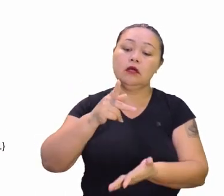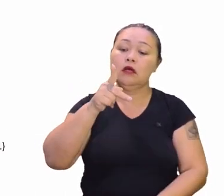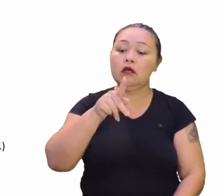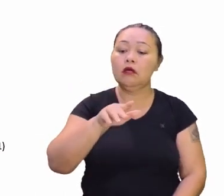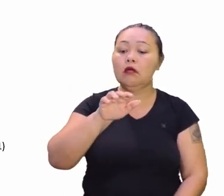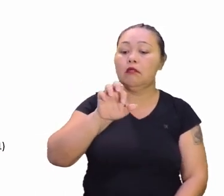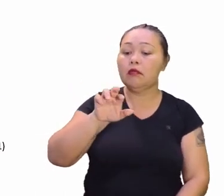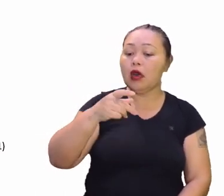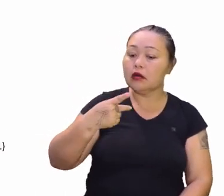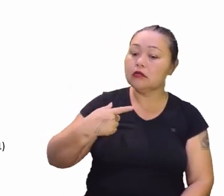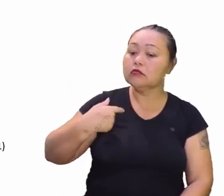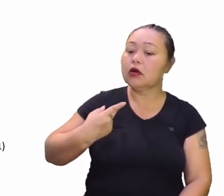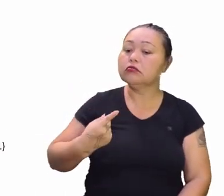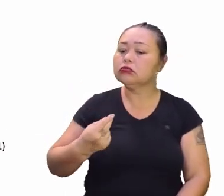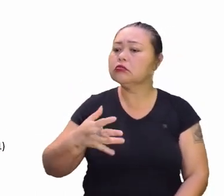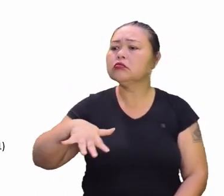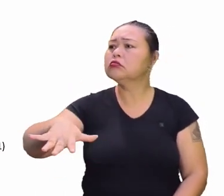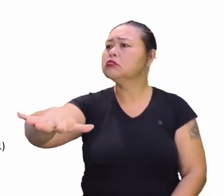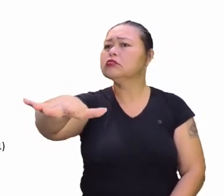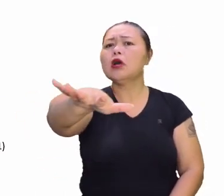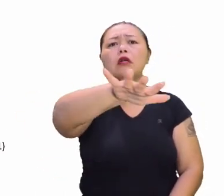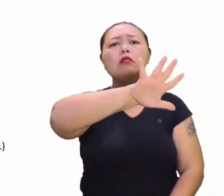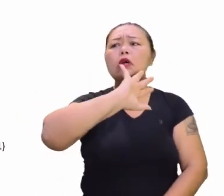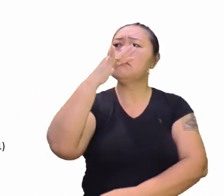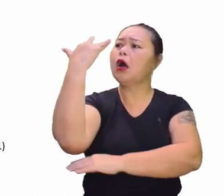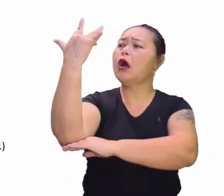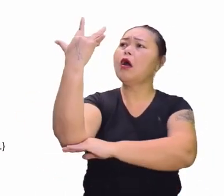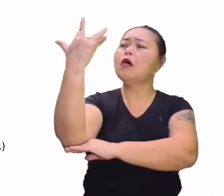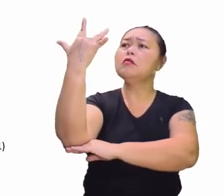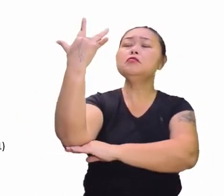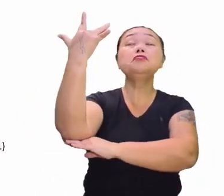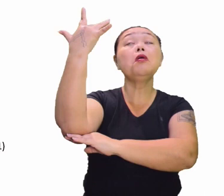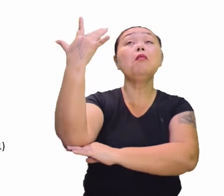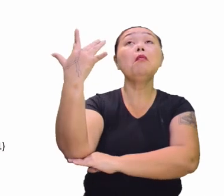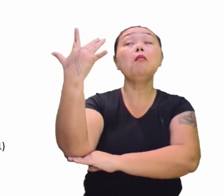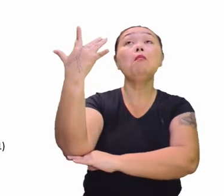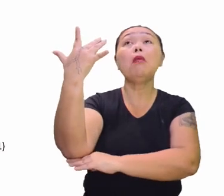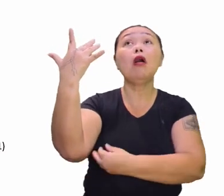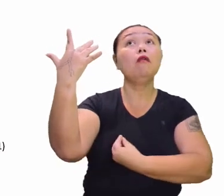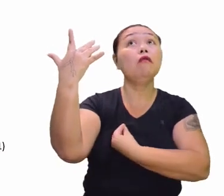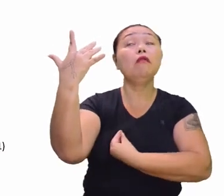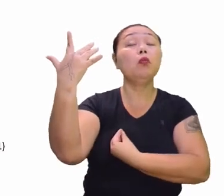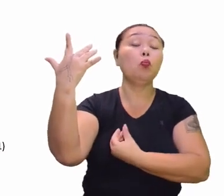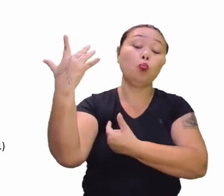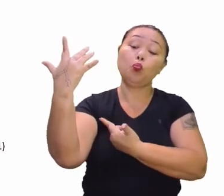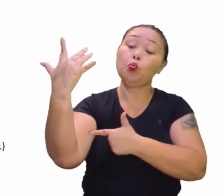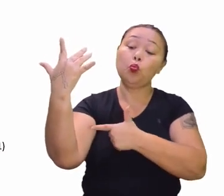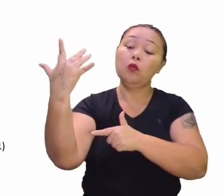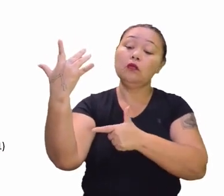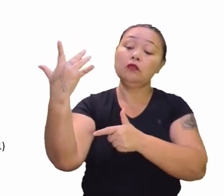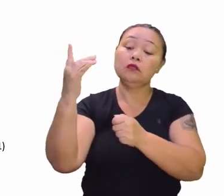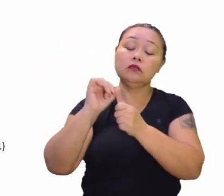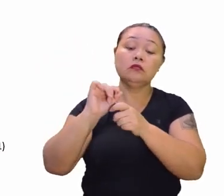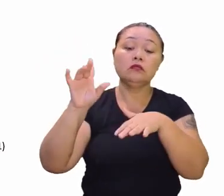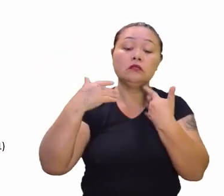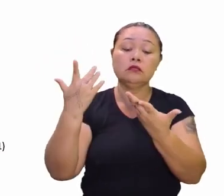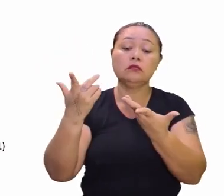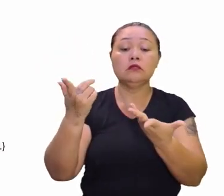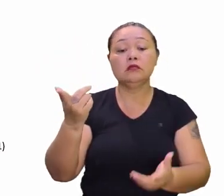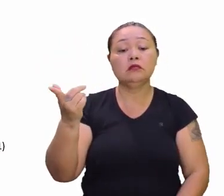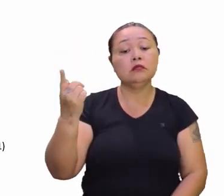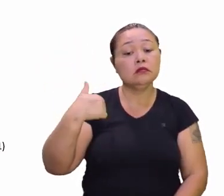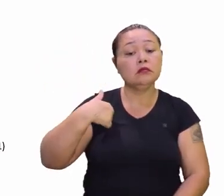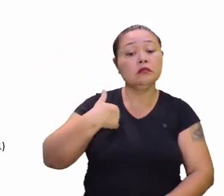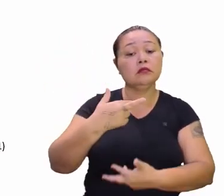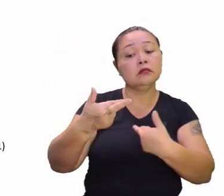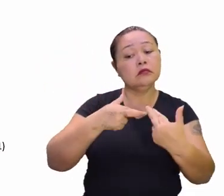perenidade. Exatamente. Porque aquela localidade seria um monte de cemitério, de um monte de palmeira que só estaria lá o topo. Com certeza. Inteiro. E eu acho interessante também quando fala aí, ó,